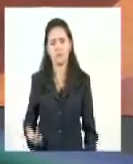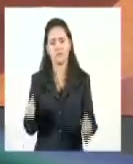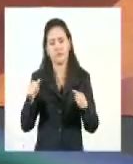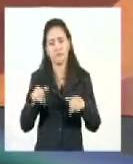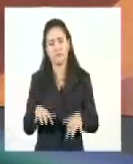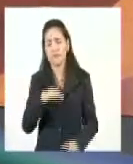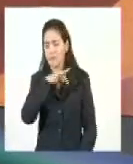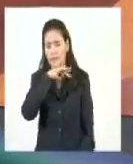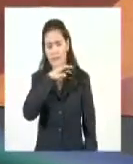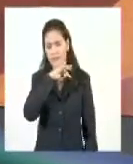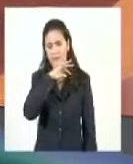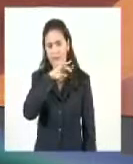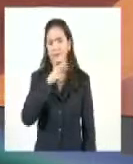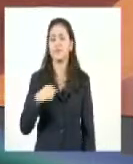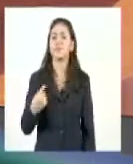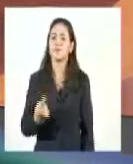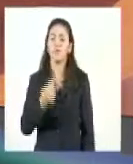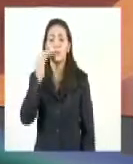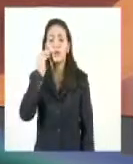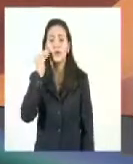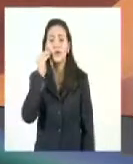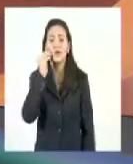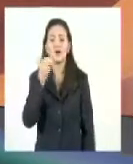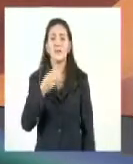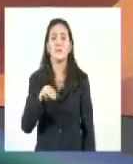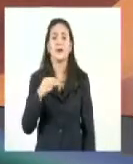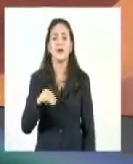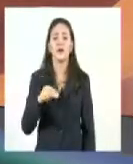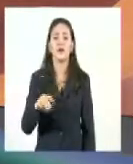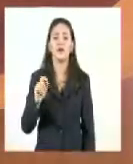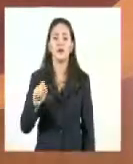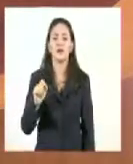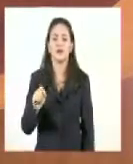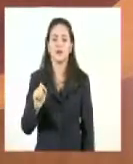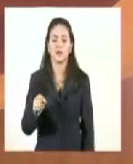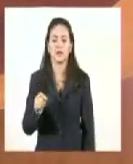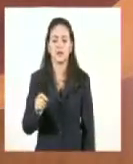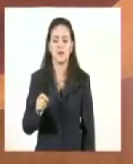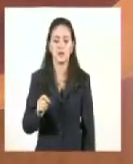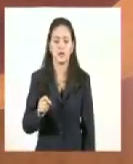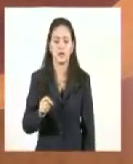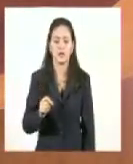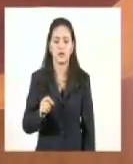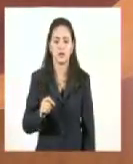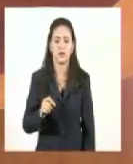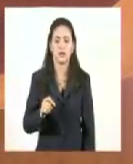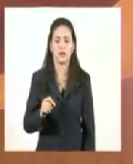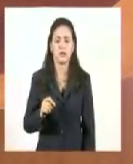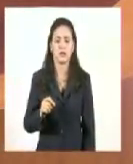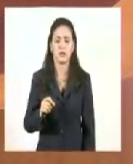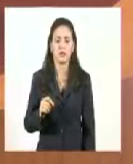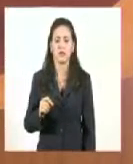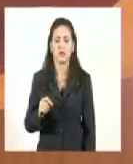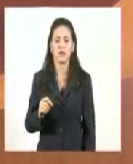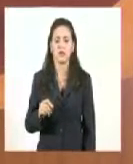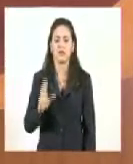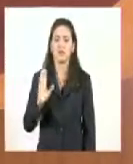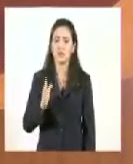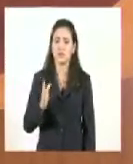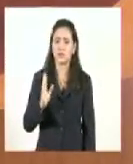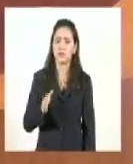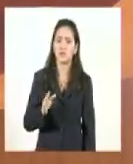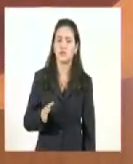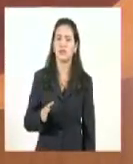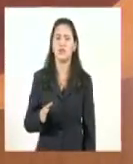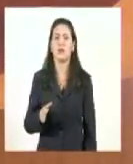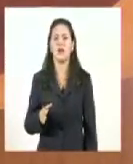vamos ver o caminho do Maranhão, que já está indo de encontro a tudo que